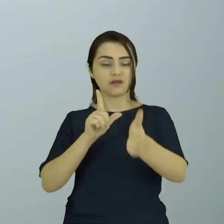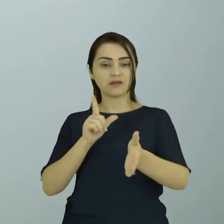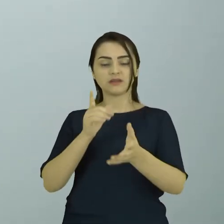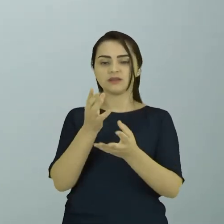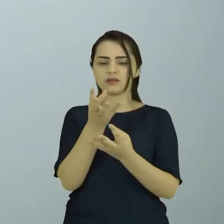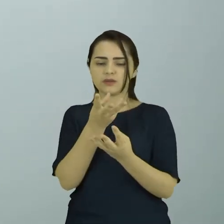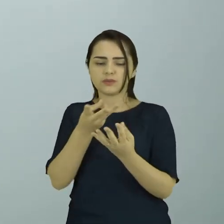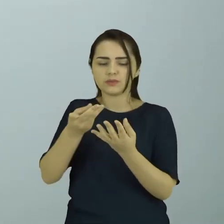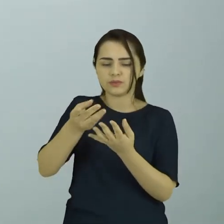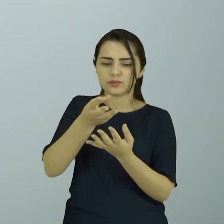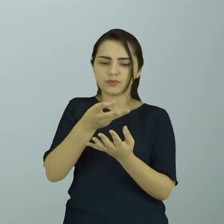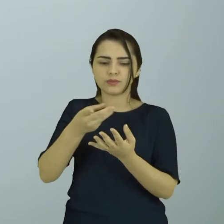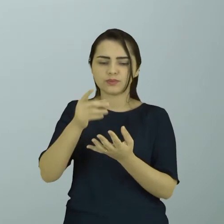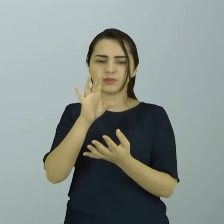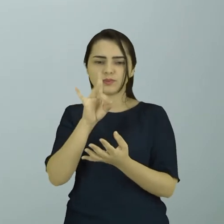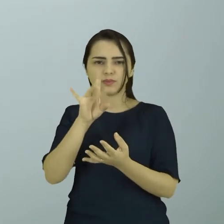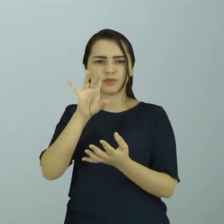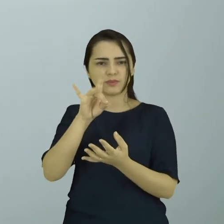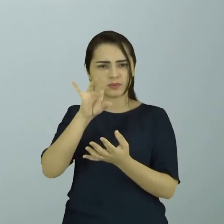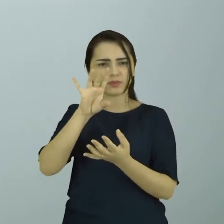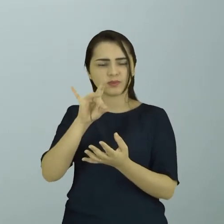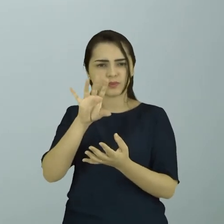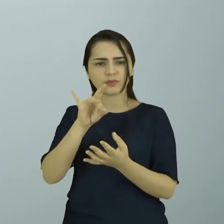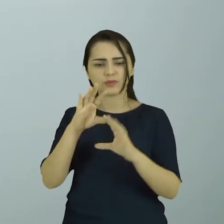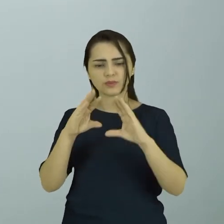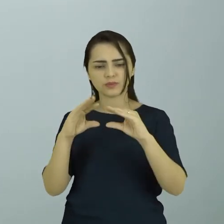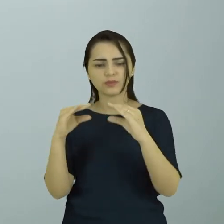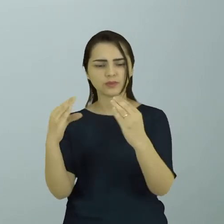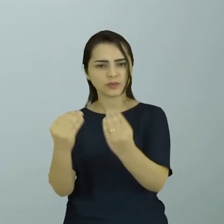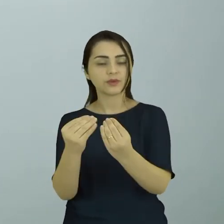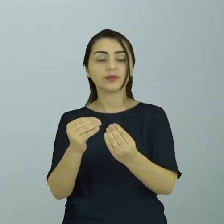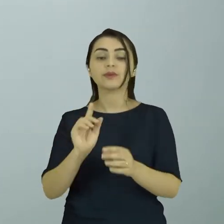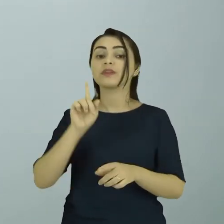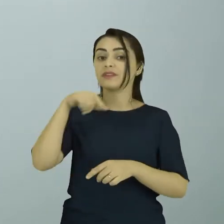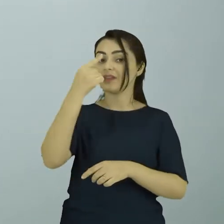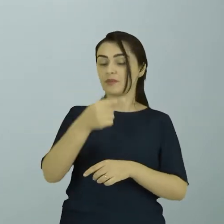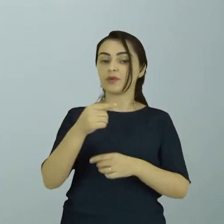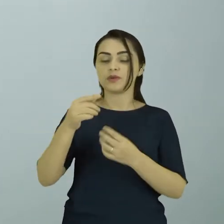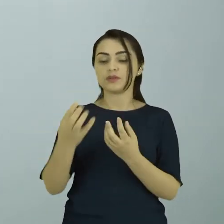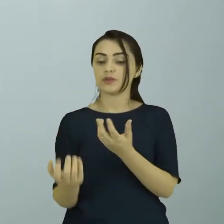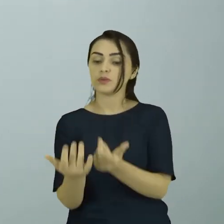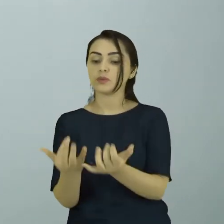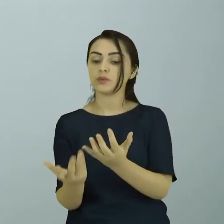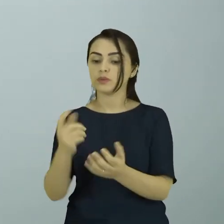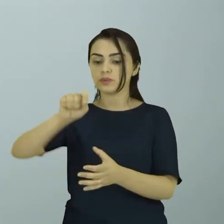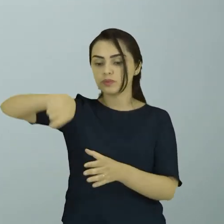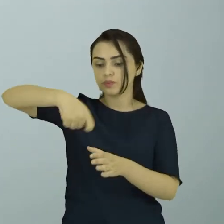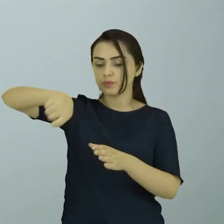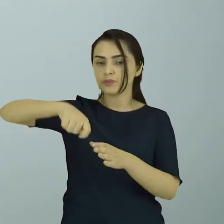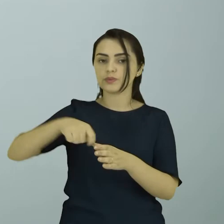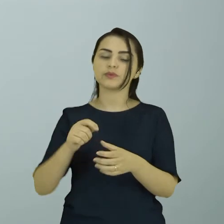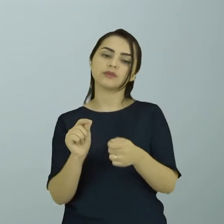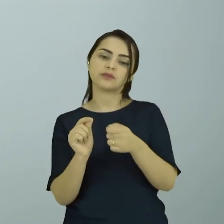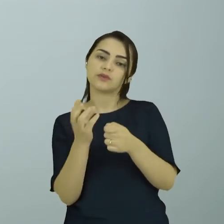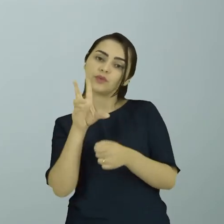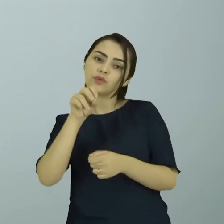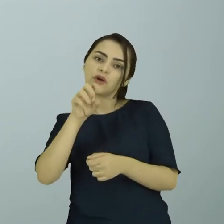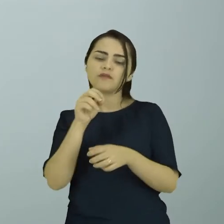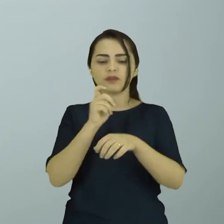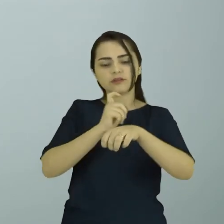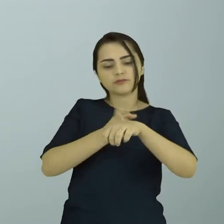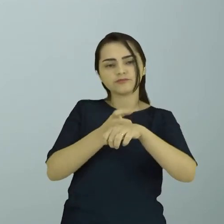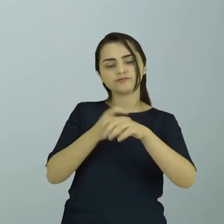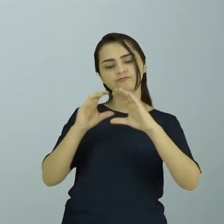ovo antes ele fica bem líquido, bem pastosinho, e depois de cozido ele fica bem consistente,